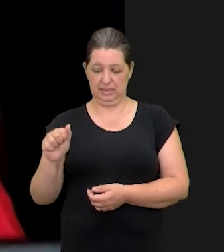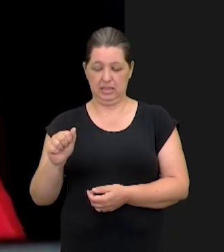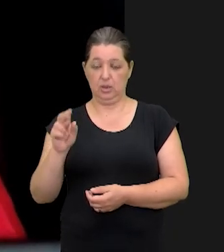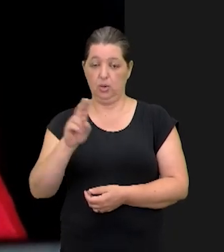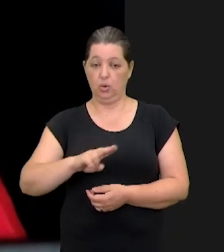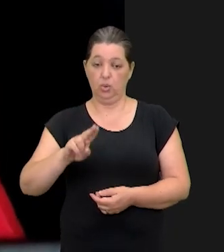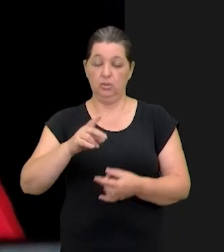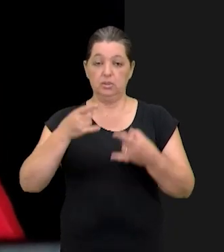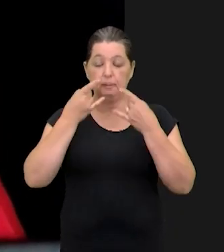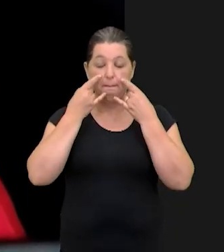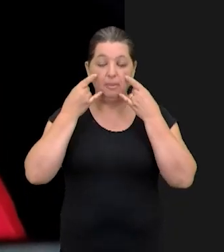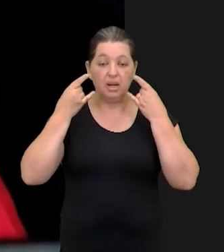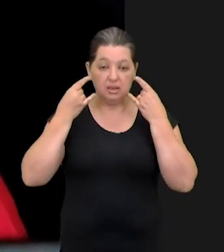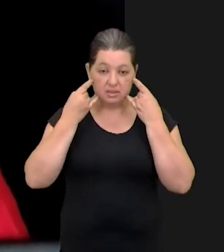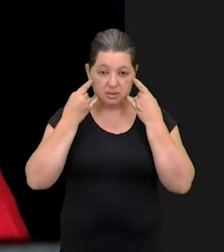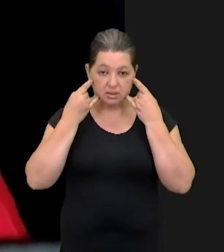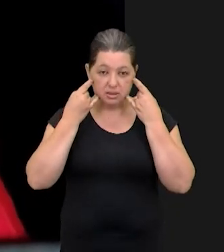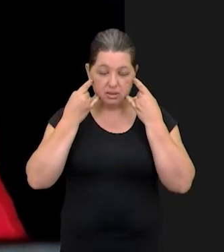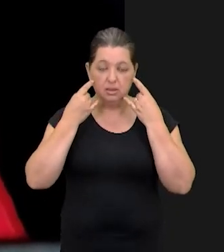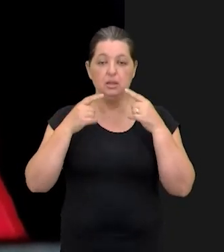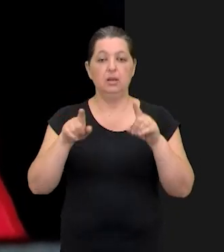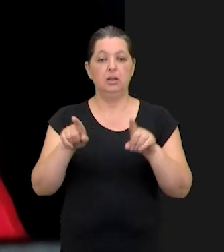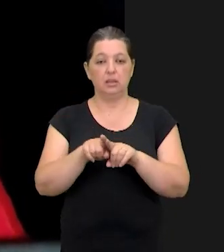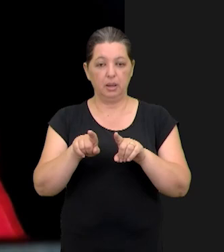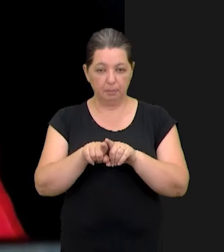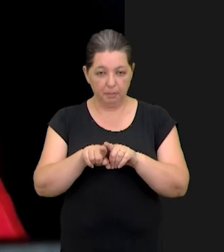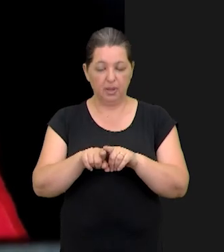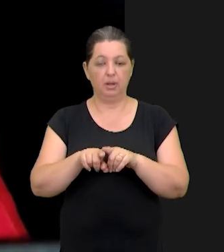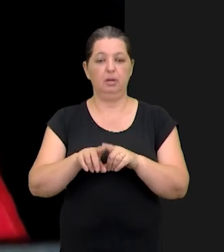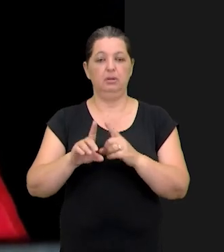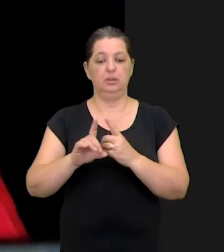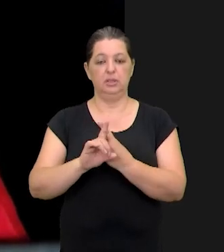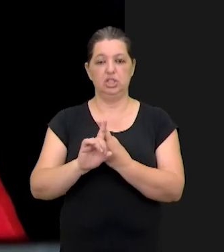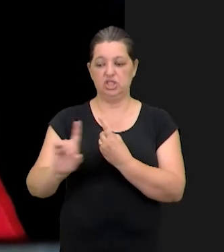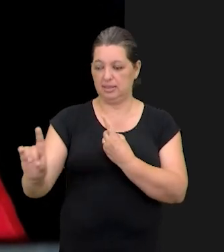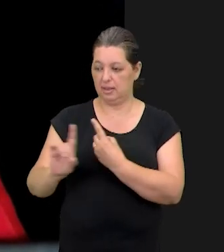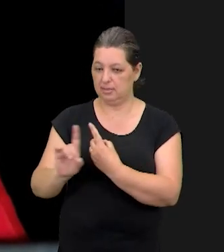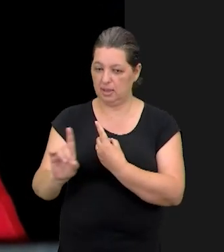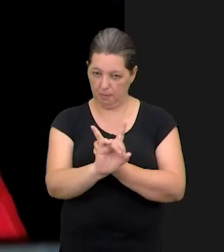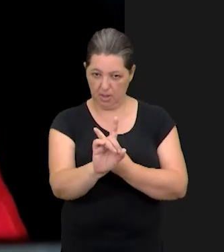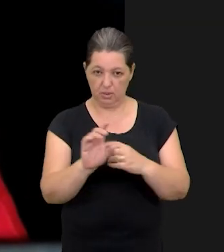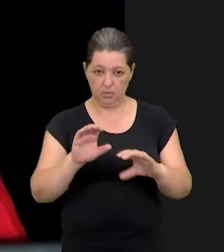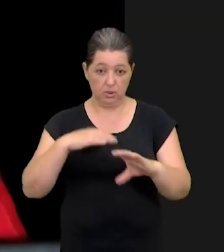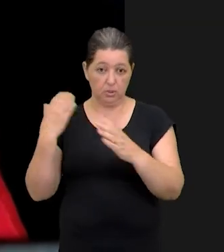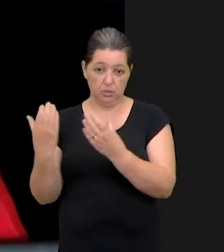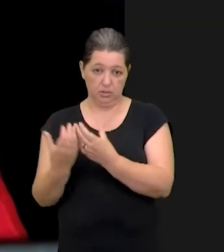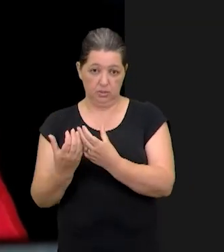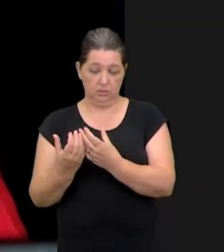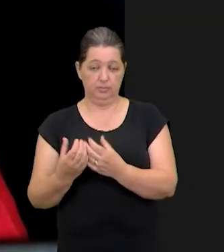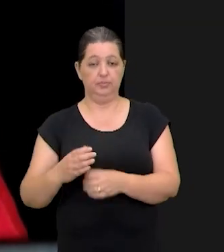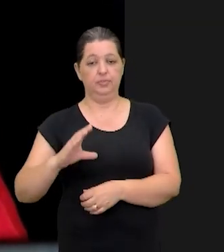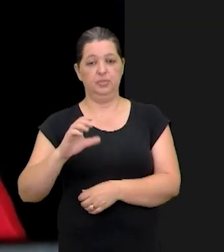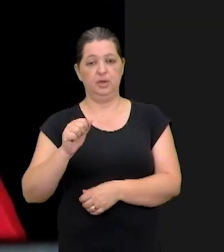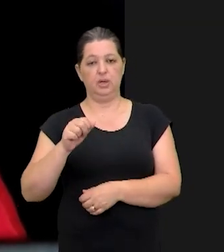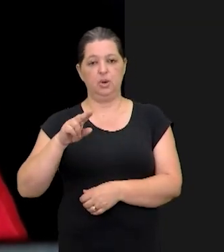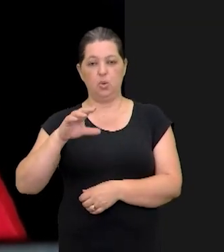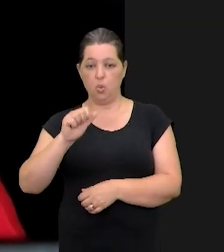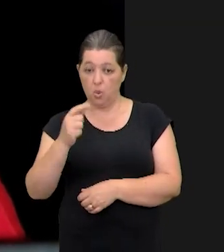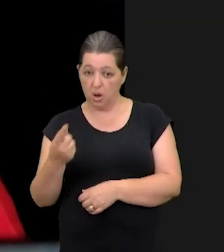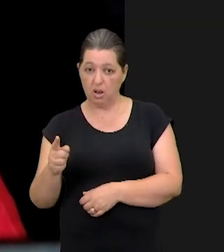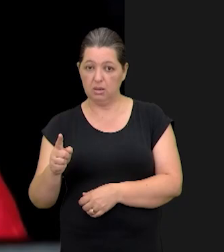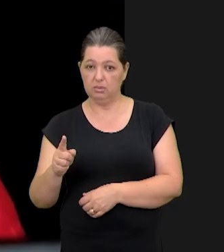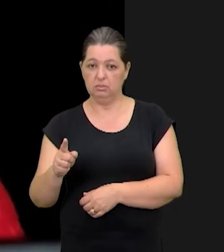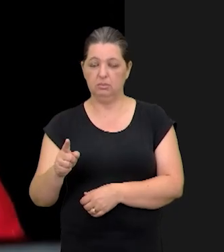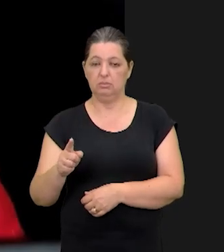da máscara, né, e o distanciamento dentro da comunidade dela. O Cauã falou que ninguém mais conversou